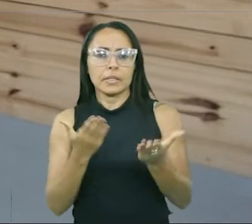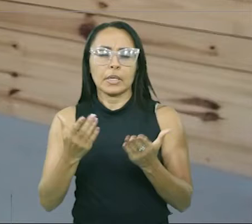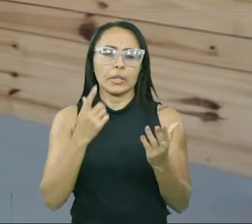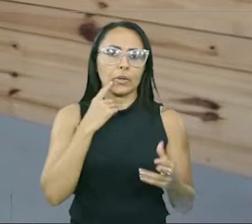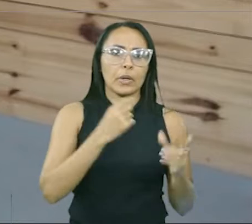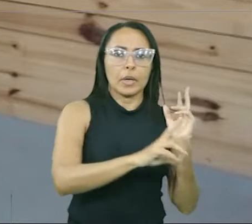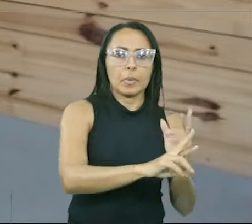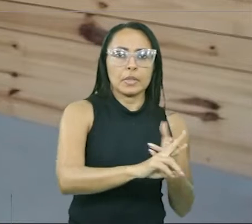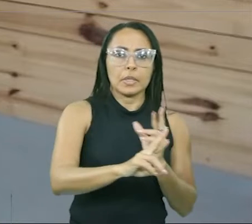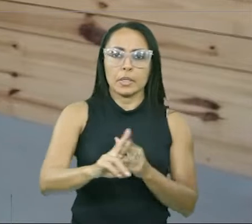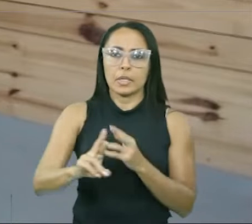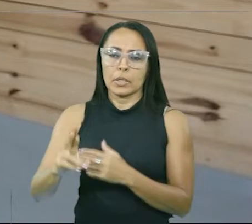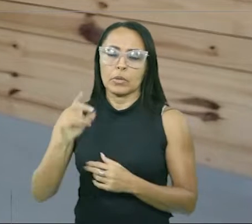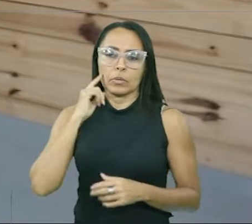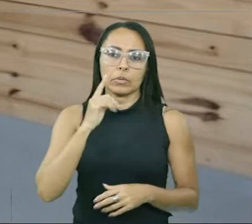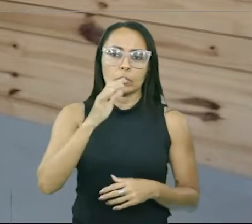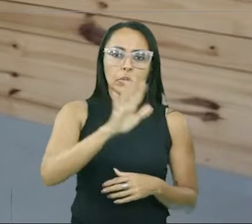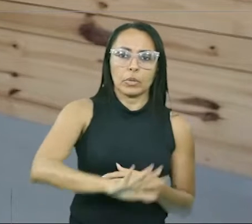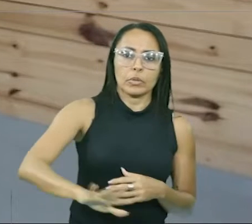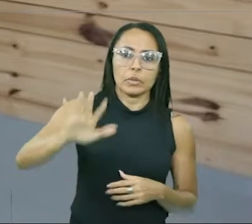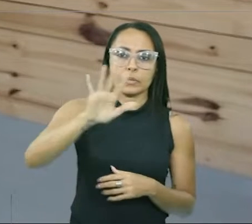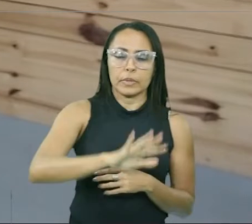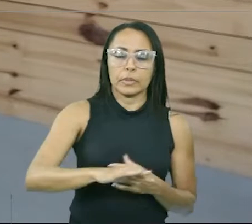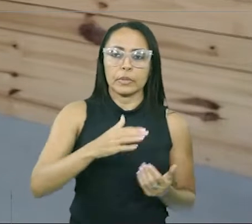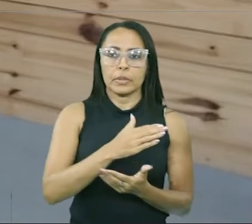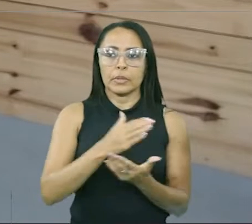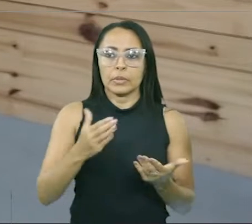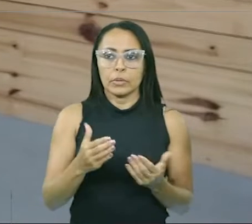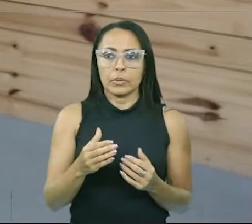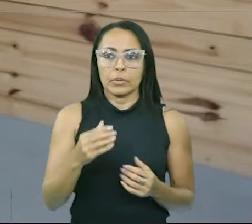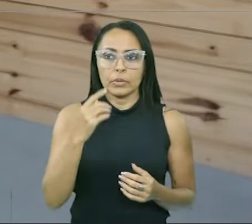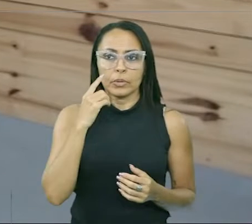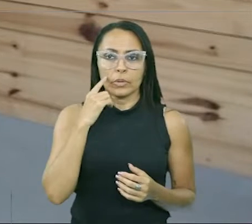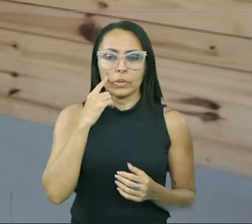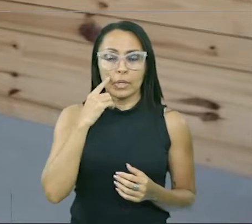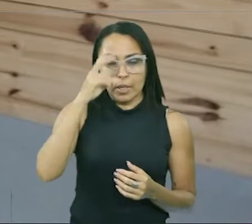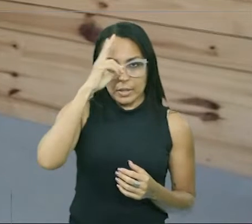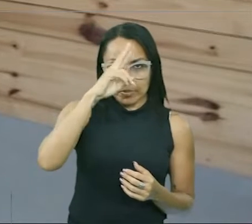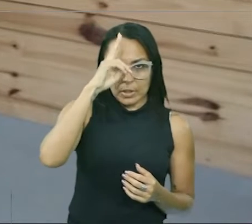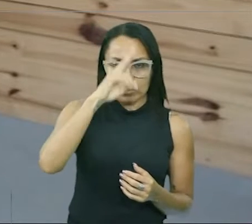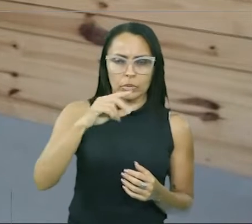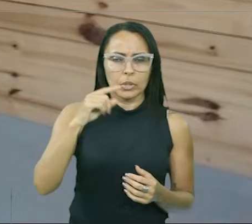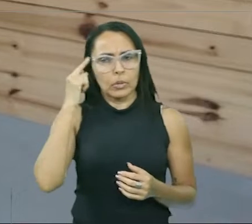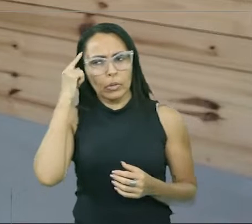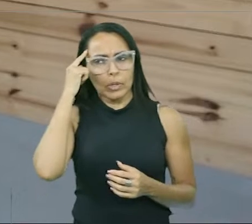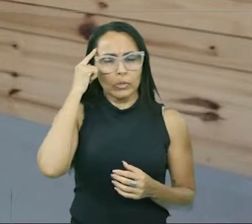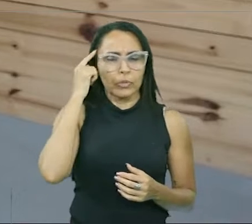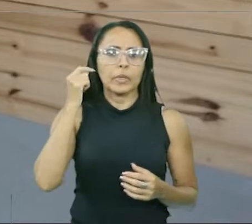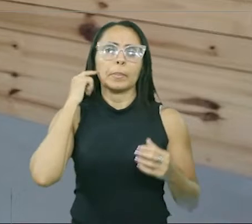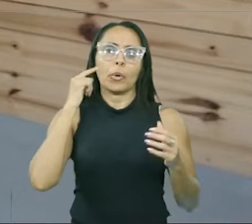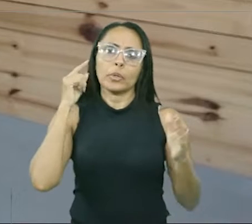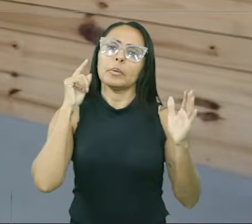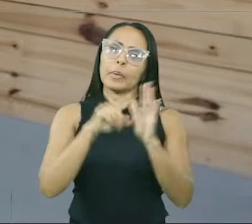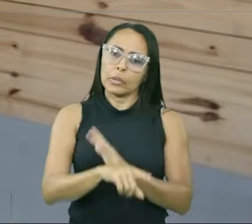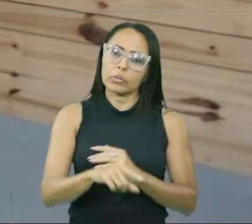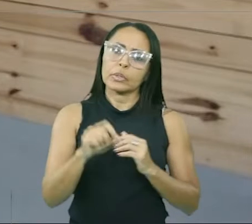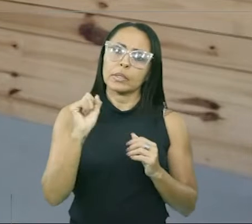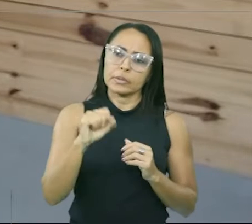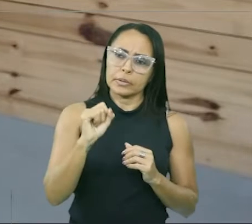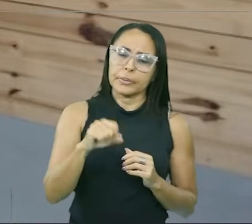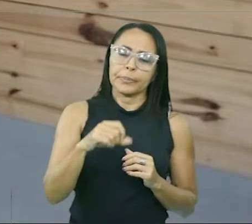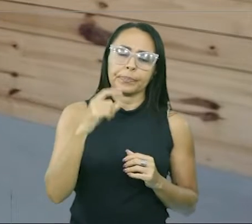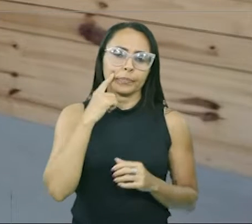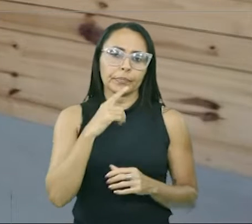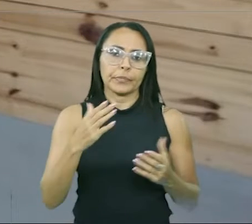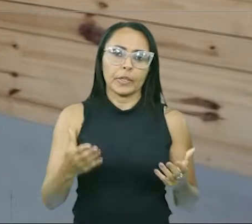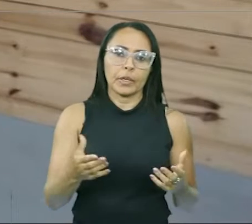representação tridimensional com auxílio do SketchUp. Eu gostaria de lembrar que qualquer dúvida você pode entrar em contato com a nossa equipe